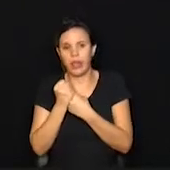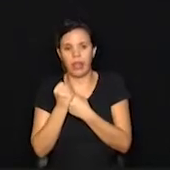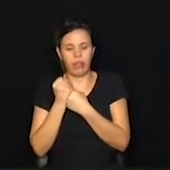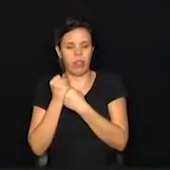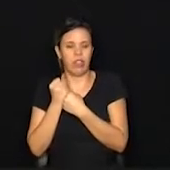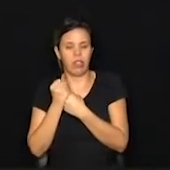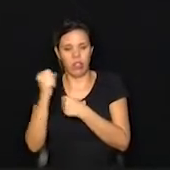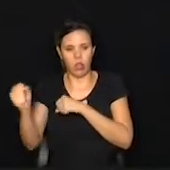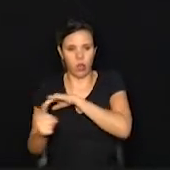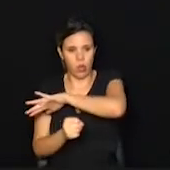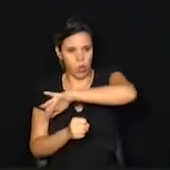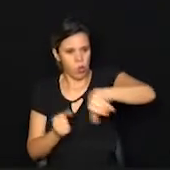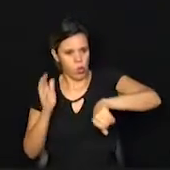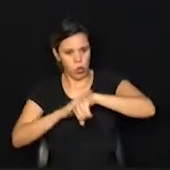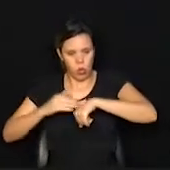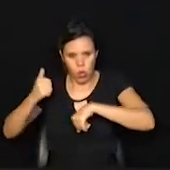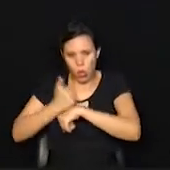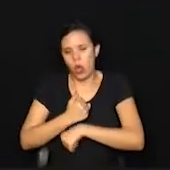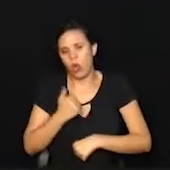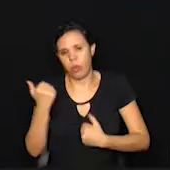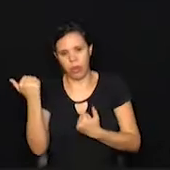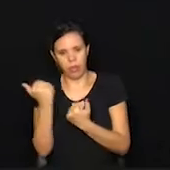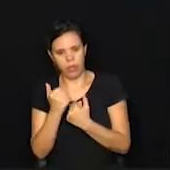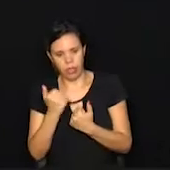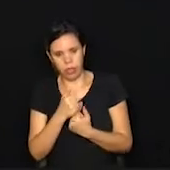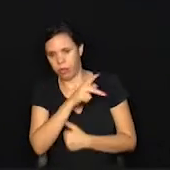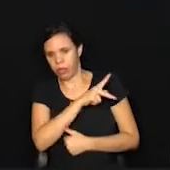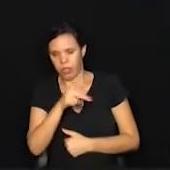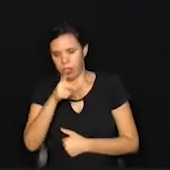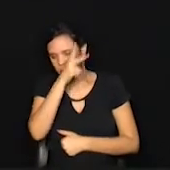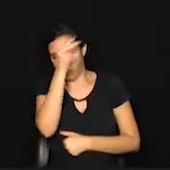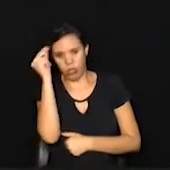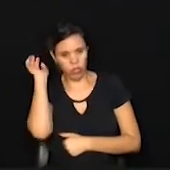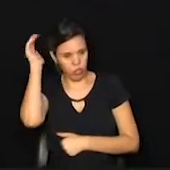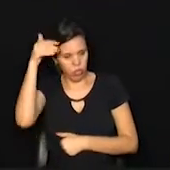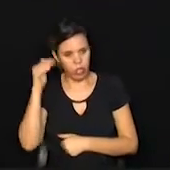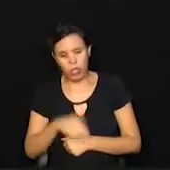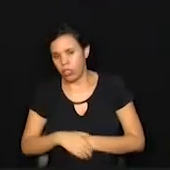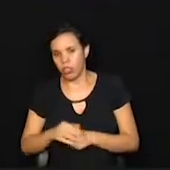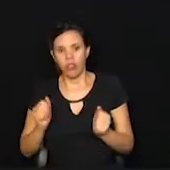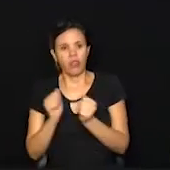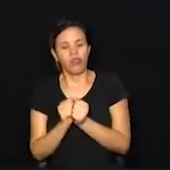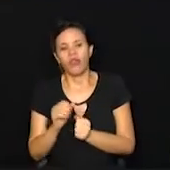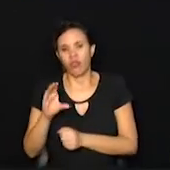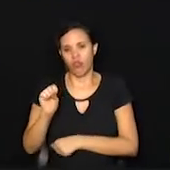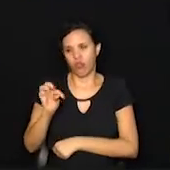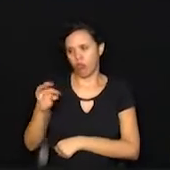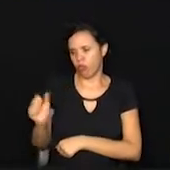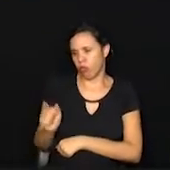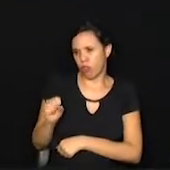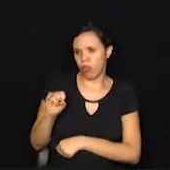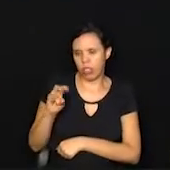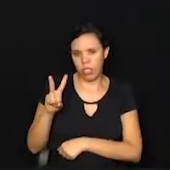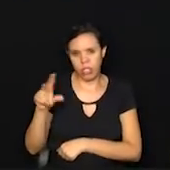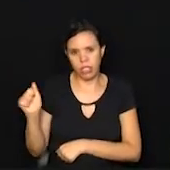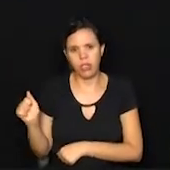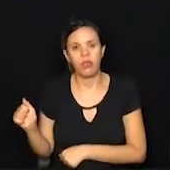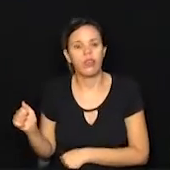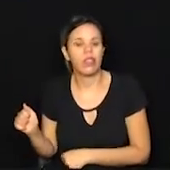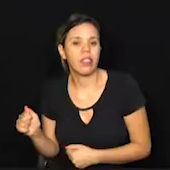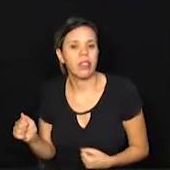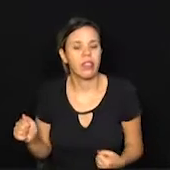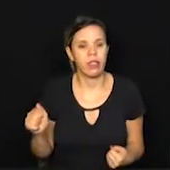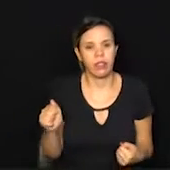golpe fazer o cara foi eleito vice-presidente da República junto com Costa e Silva ou Costa e Silva tem um AVC